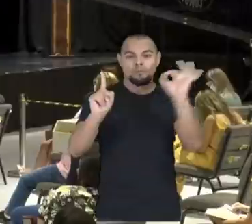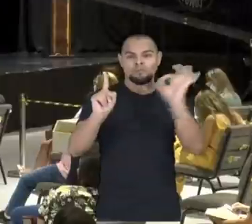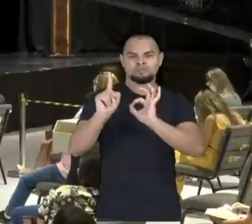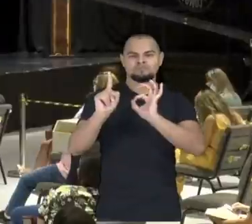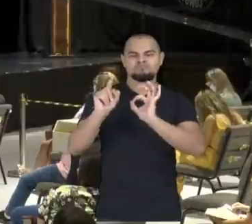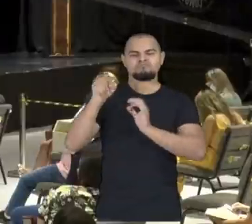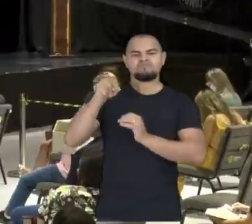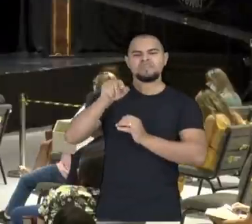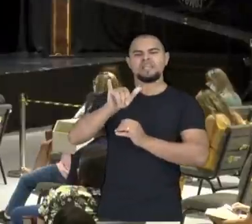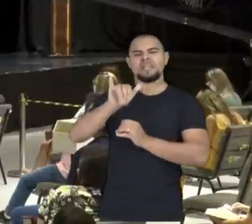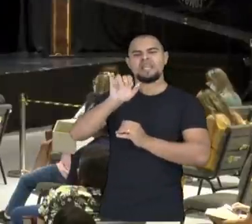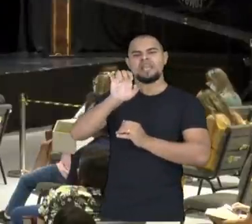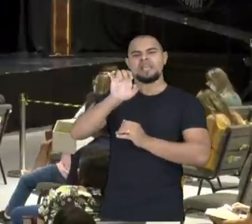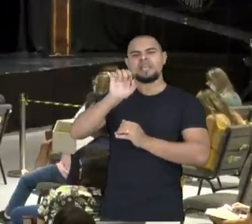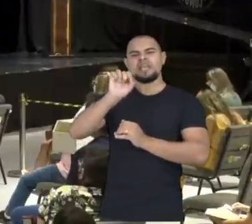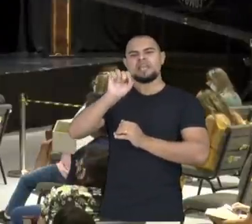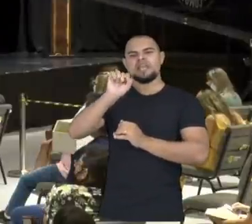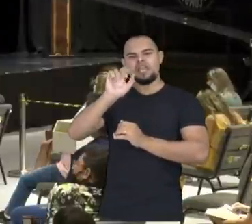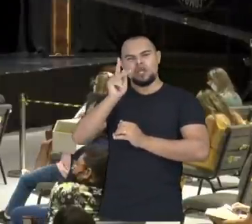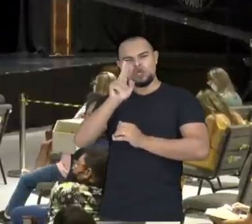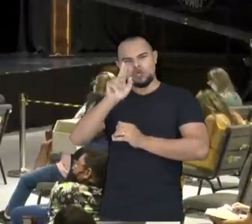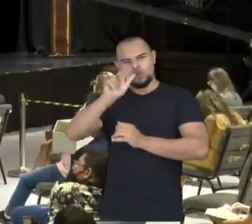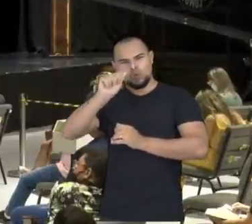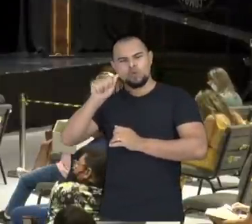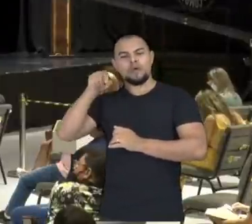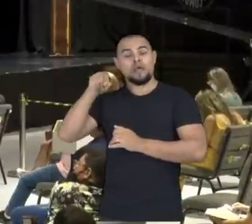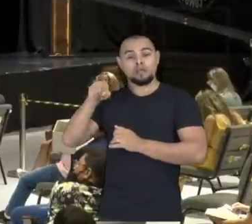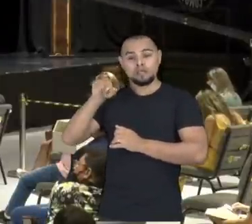Yeshua HaMashiach, Jesus Cristo.